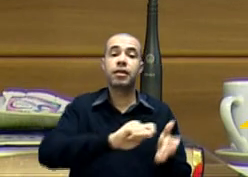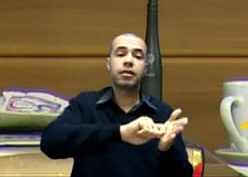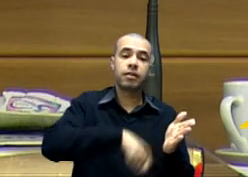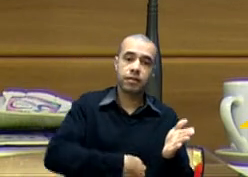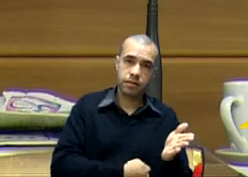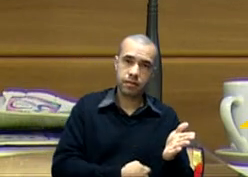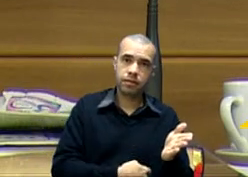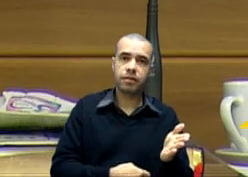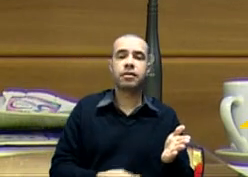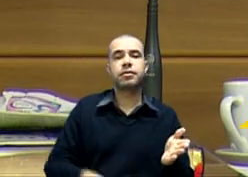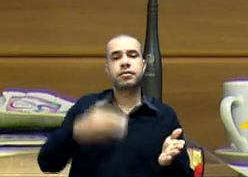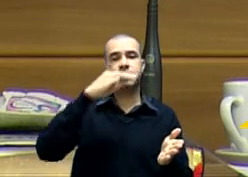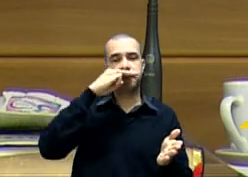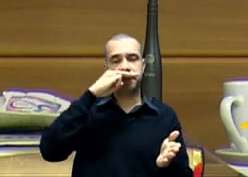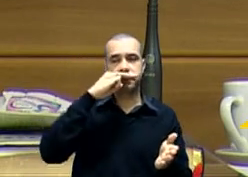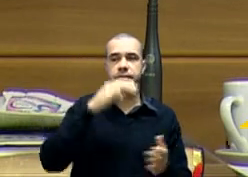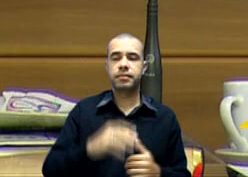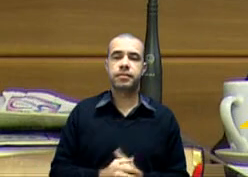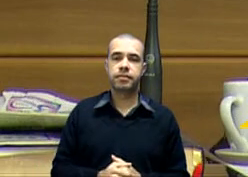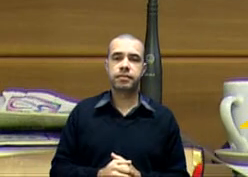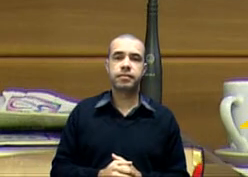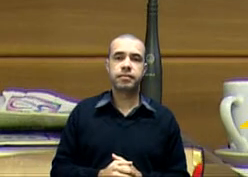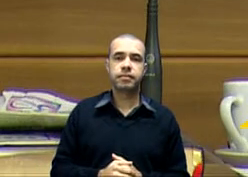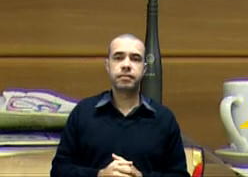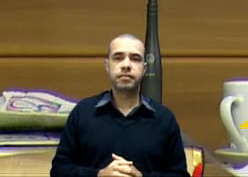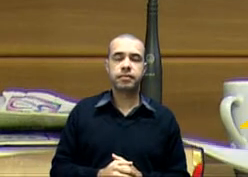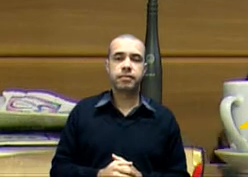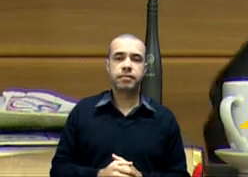engenheiro José Francisco Martinez.